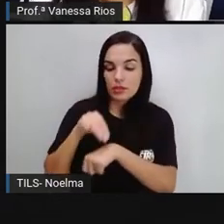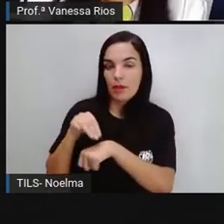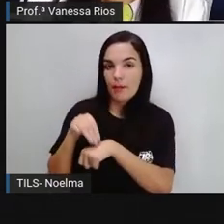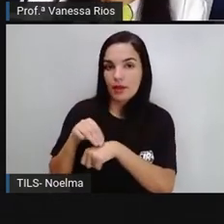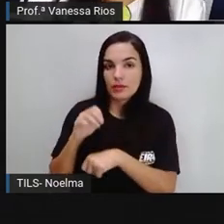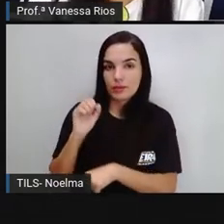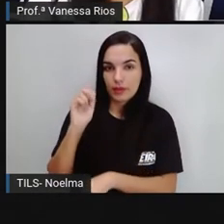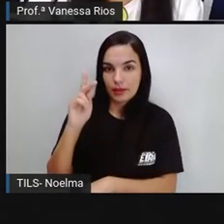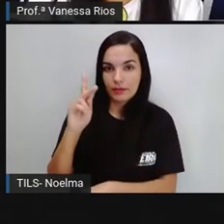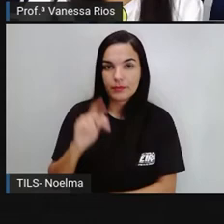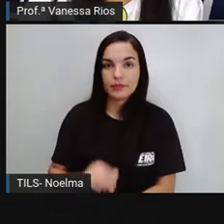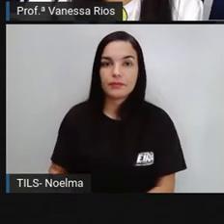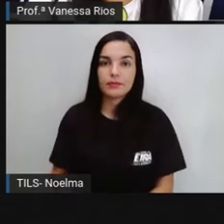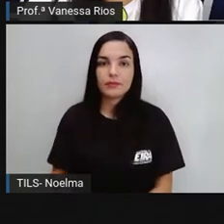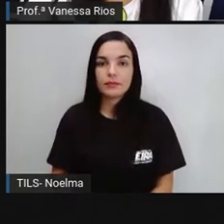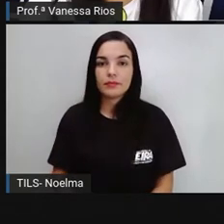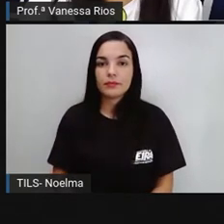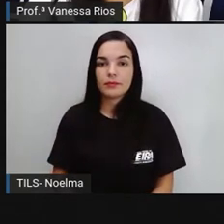municipais.